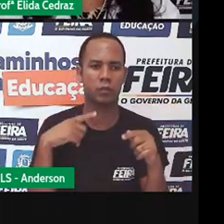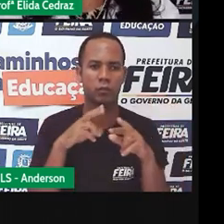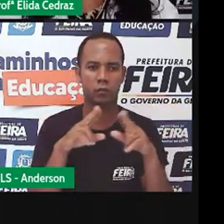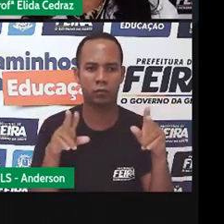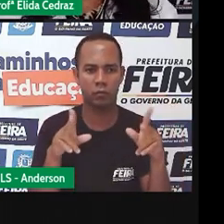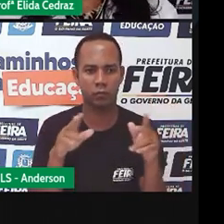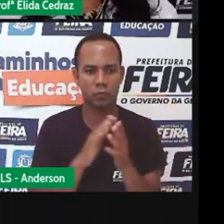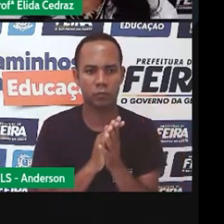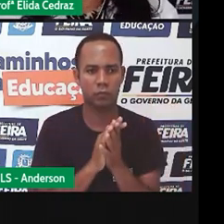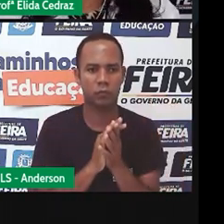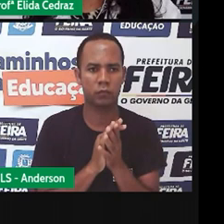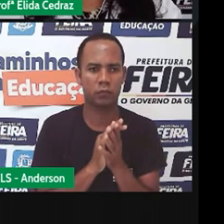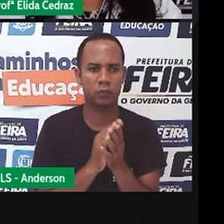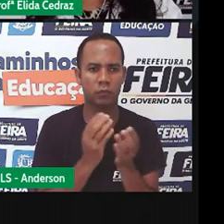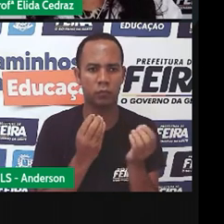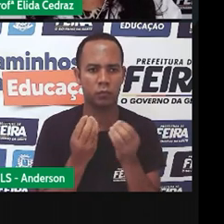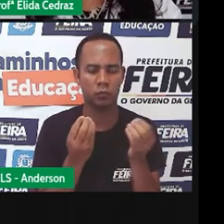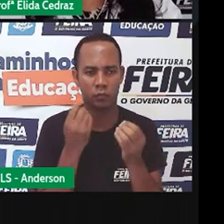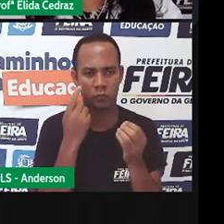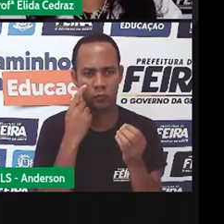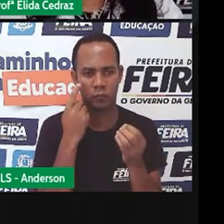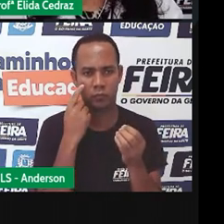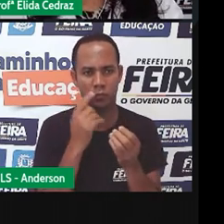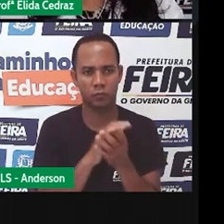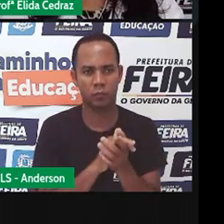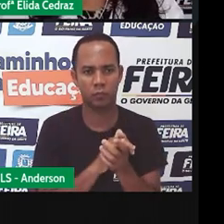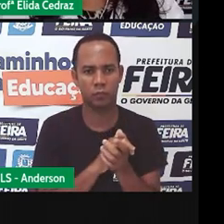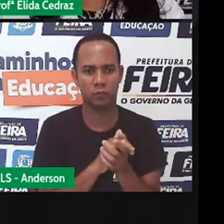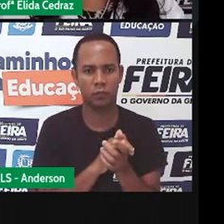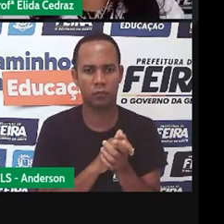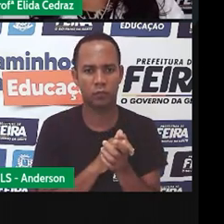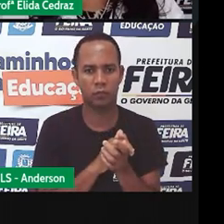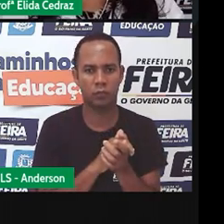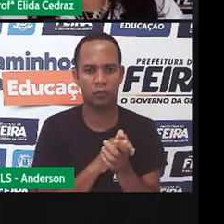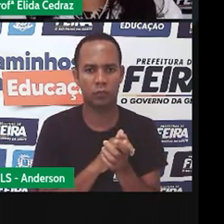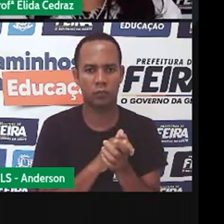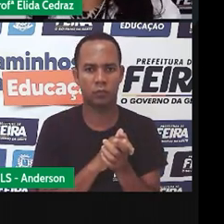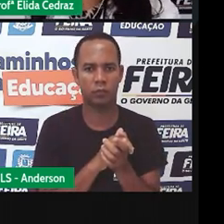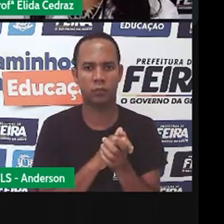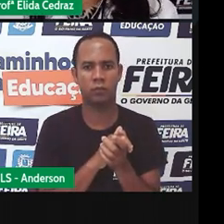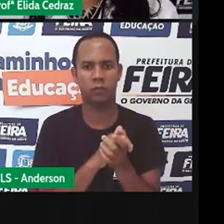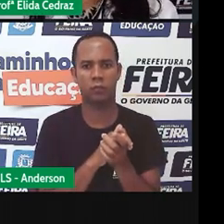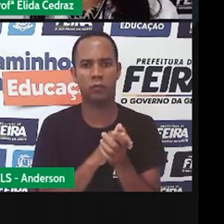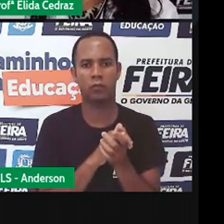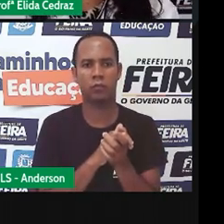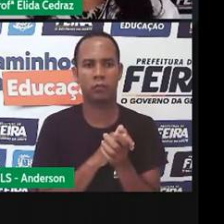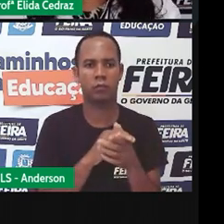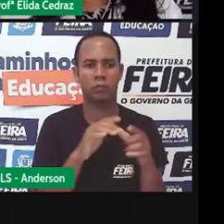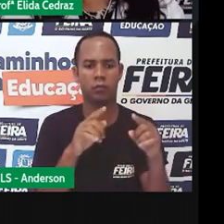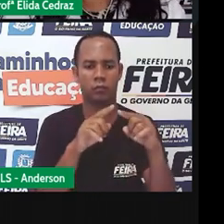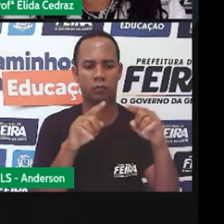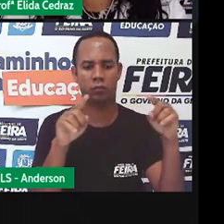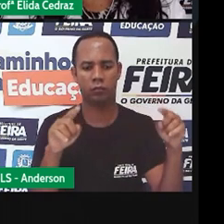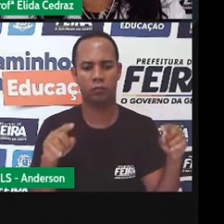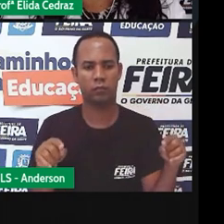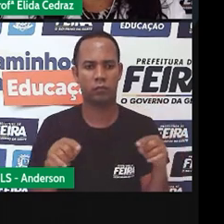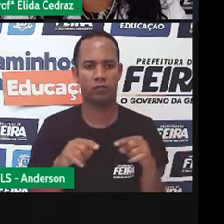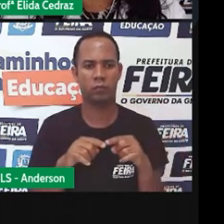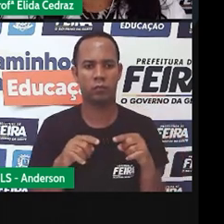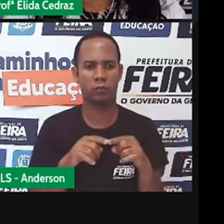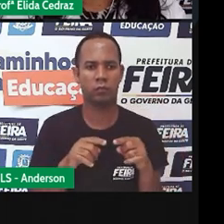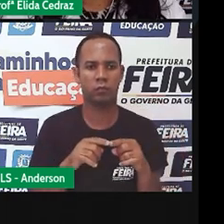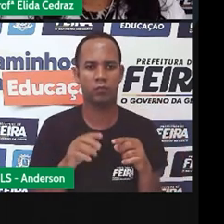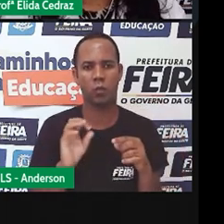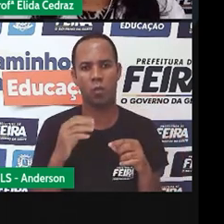faces redonda, e um objeto que tenha suas faces retangular e